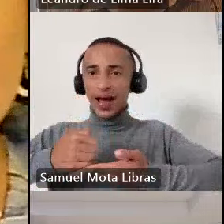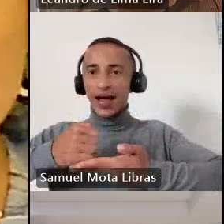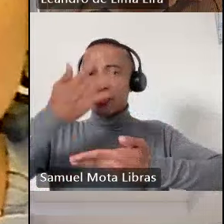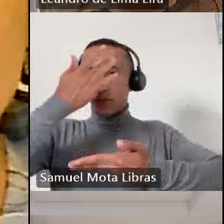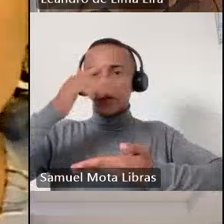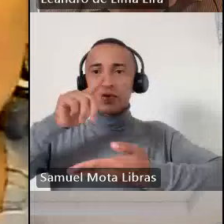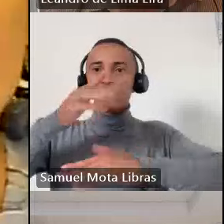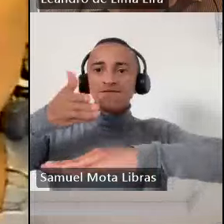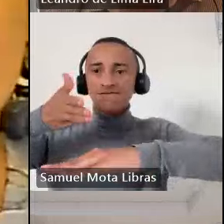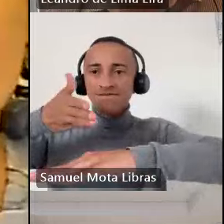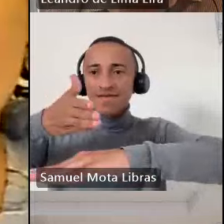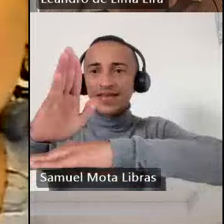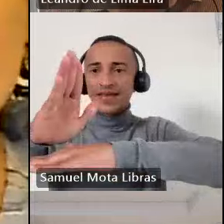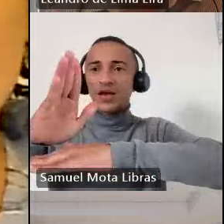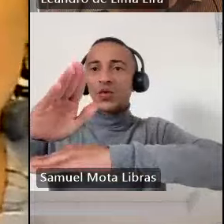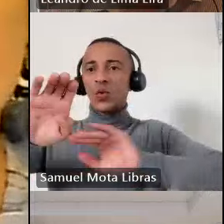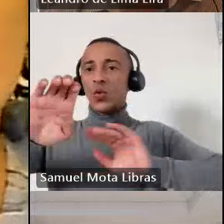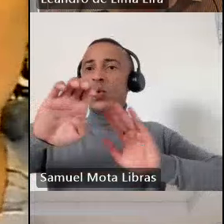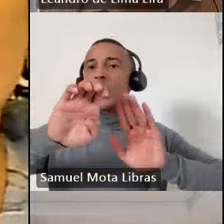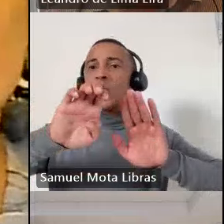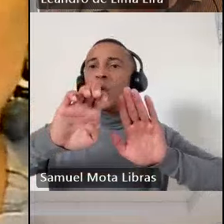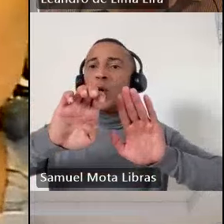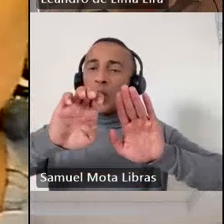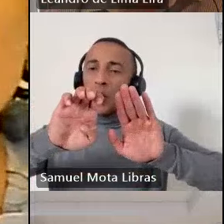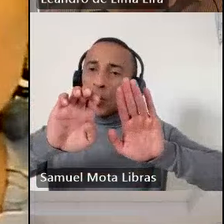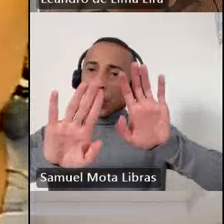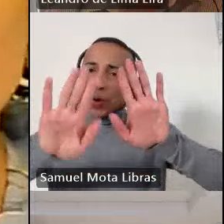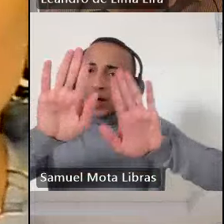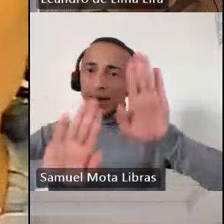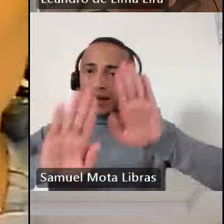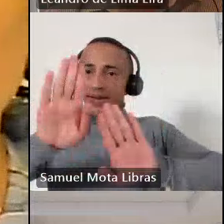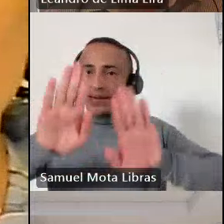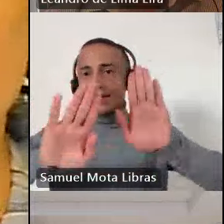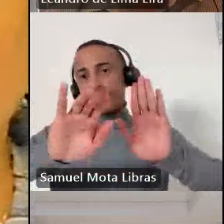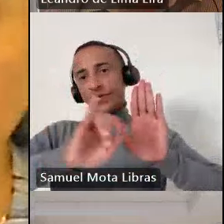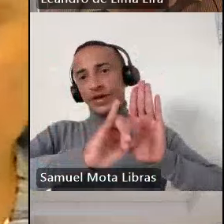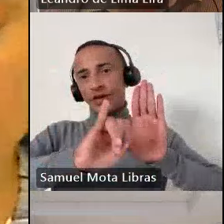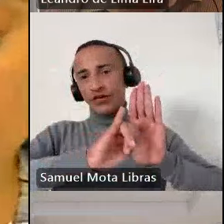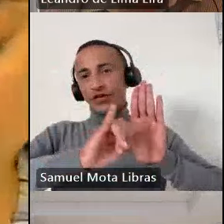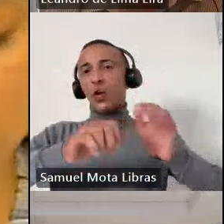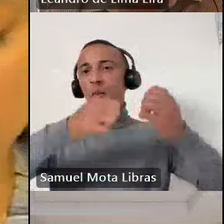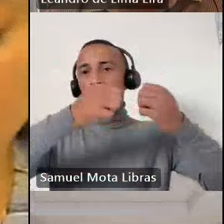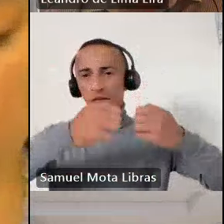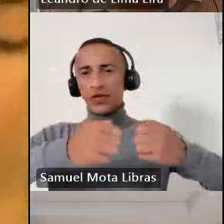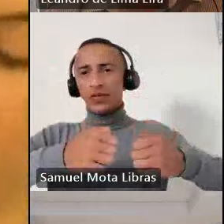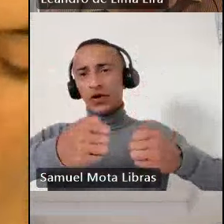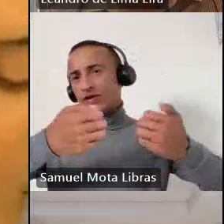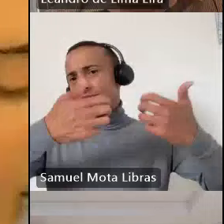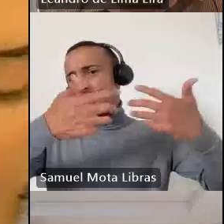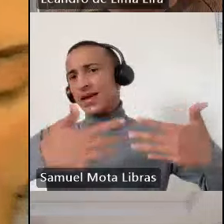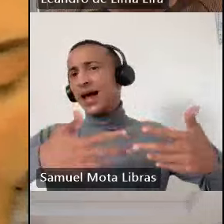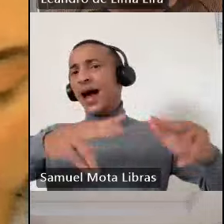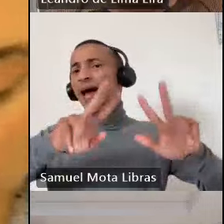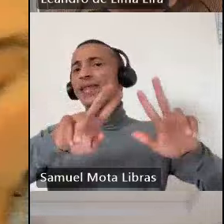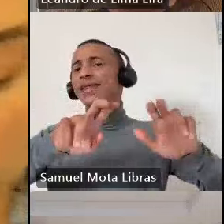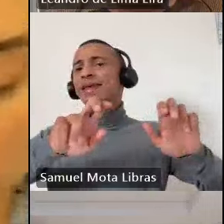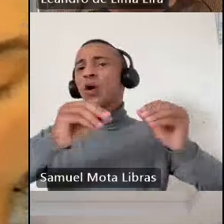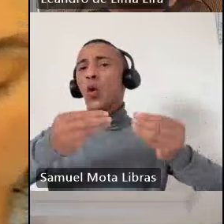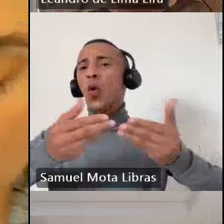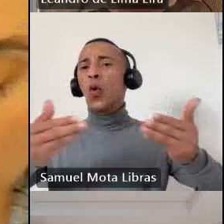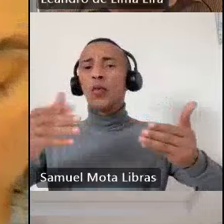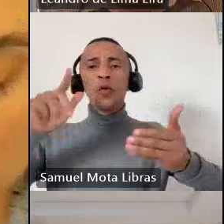não sei o que e tal então assim eh Se você pudesse falar um pouquinho essa é a primeira questão como que é que a gente coleta evidências para tomar essas